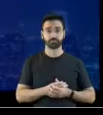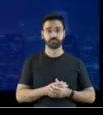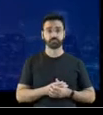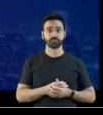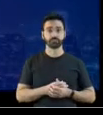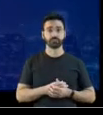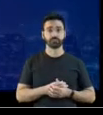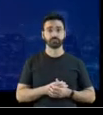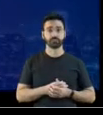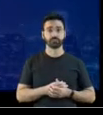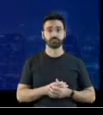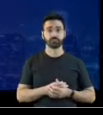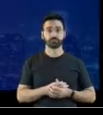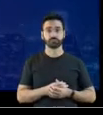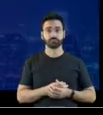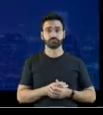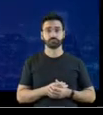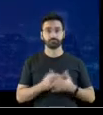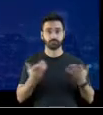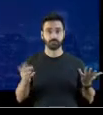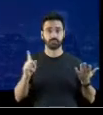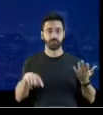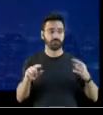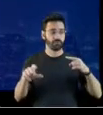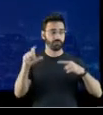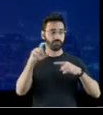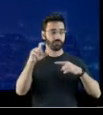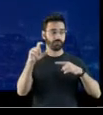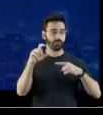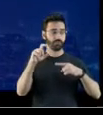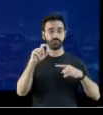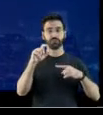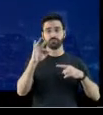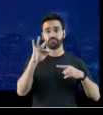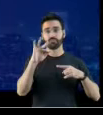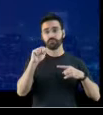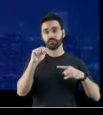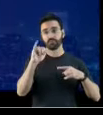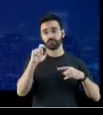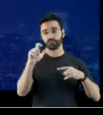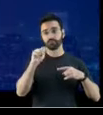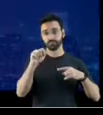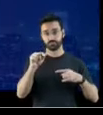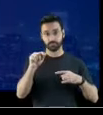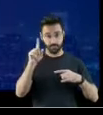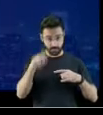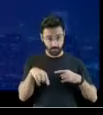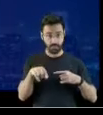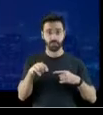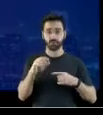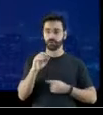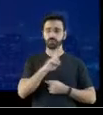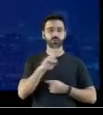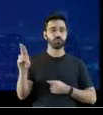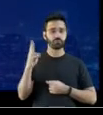Trata-se, então, de faixa de frequência também conhecida como ondas